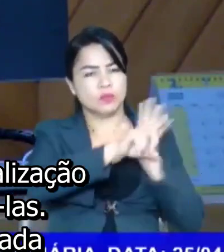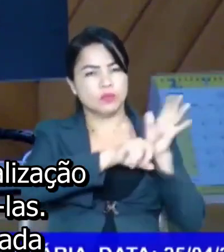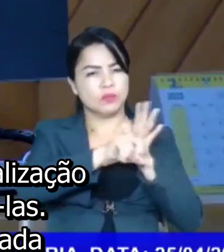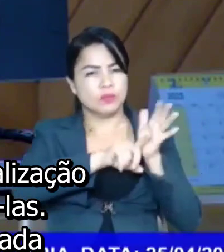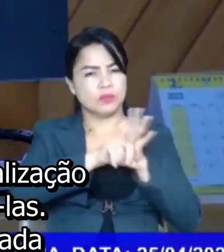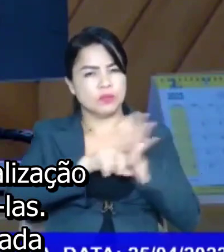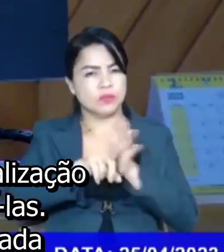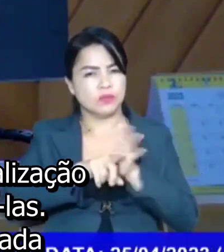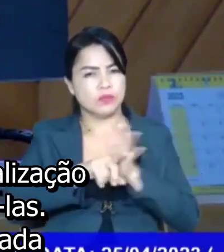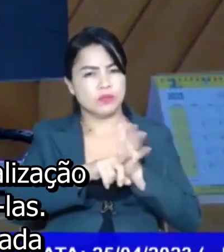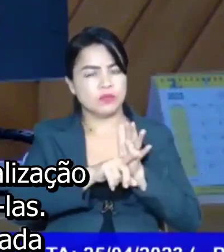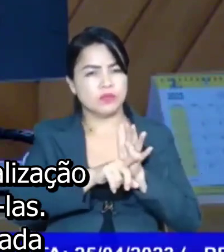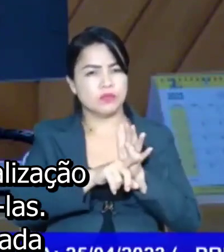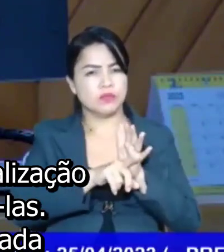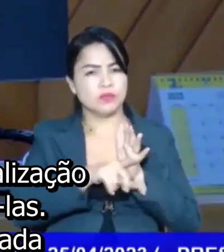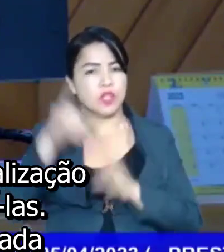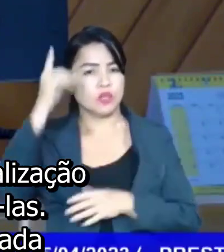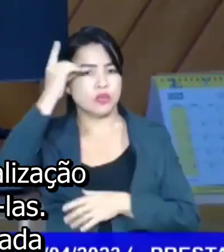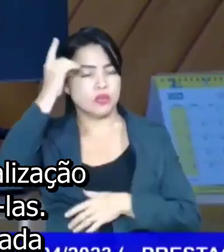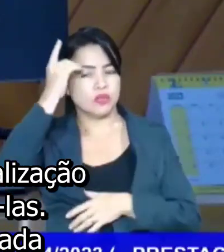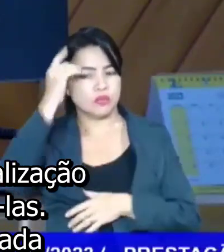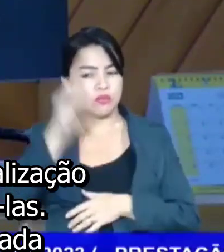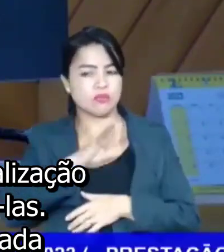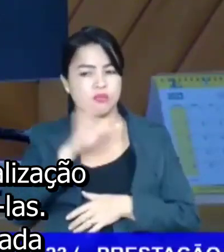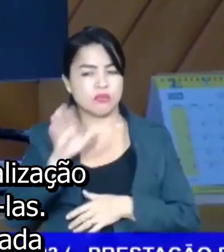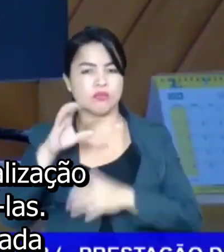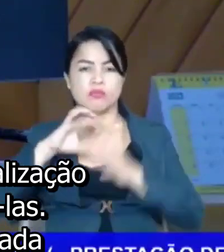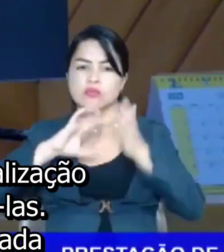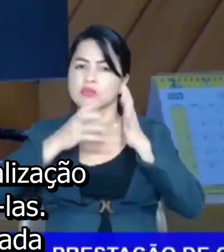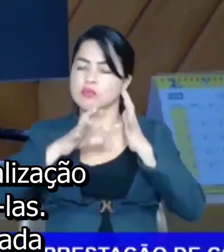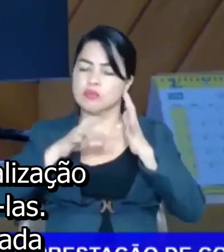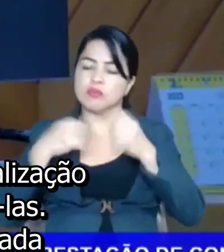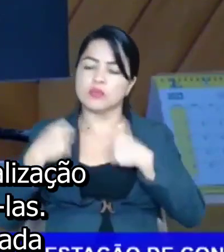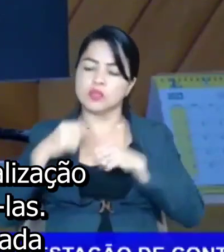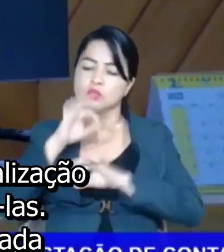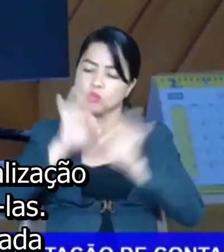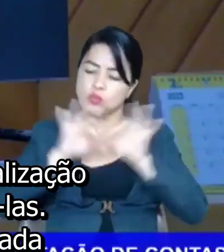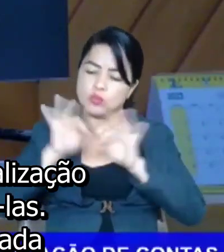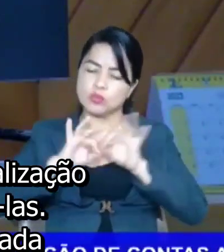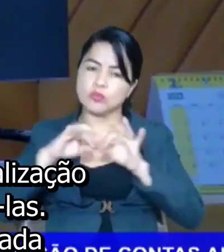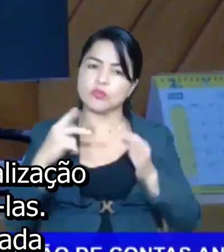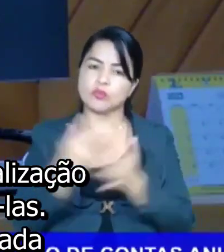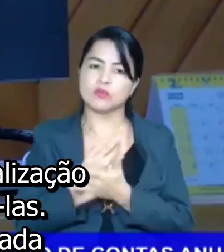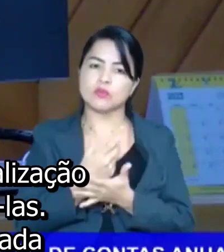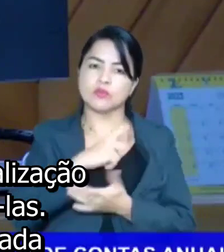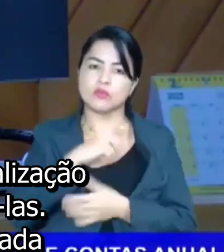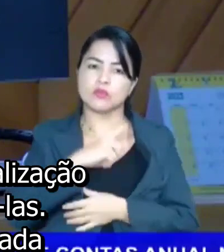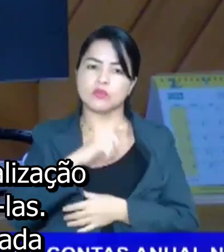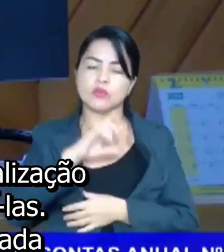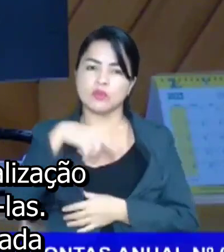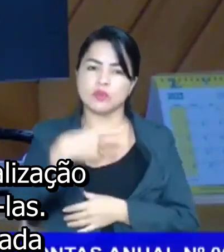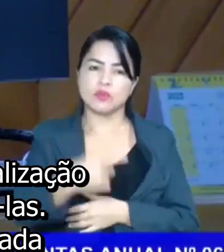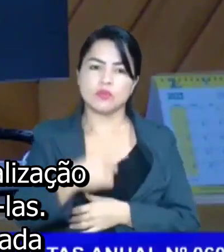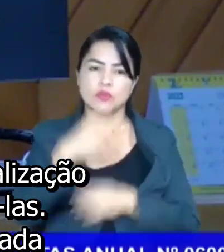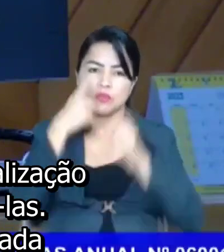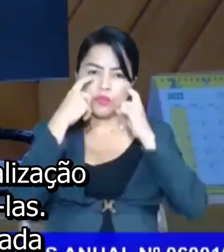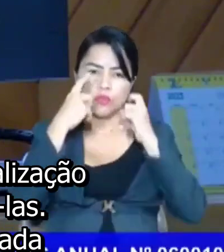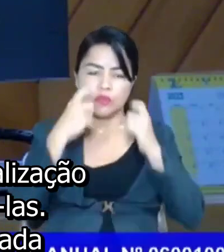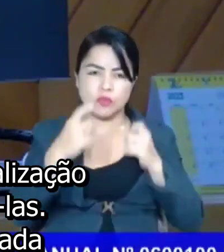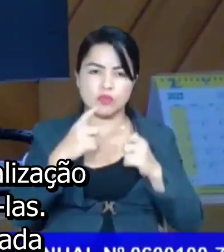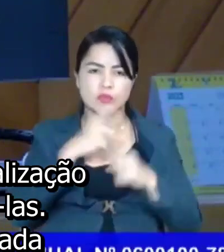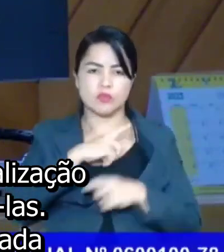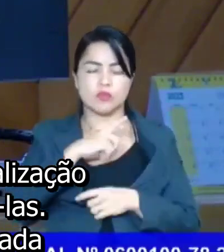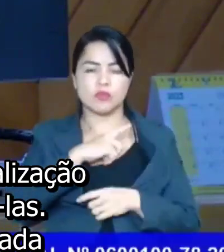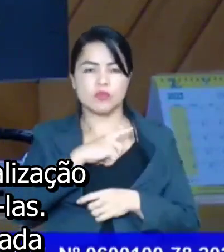diligências ao diretório partidário para saná-las, mesmo após a parte interessada